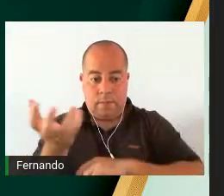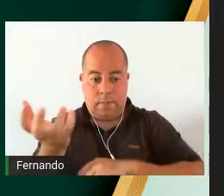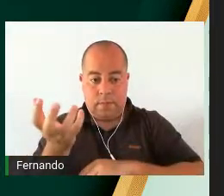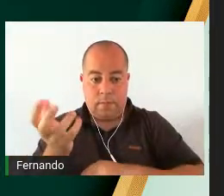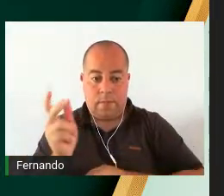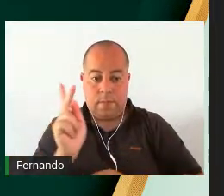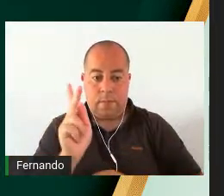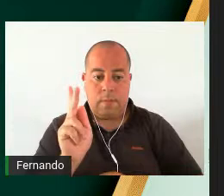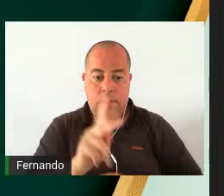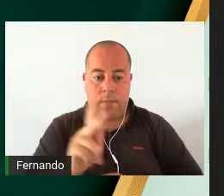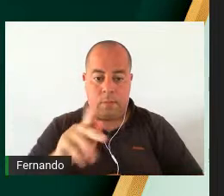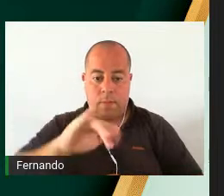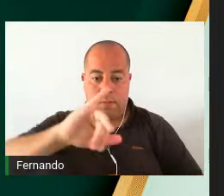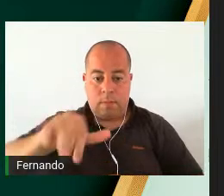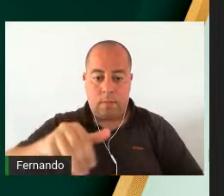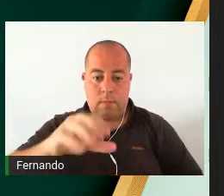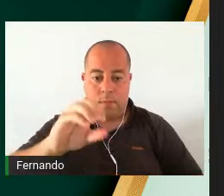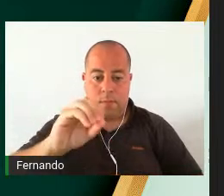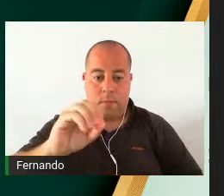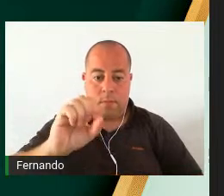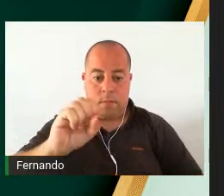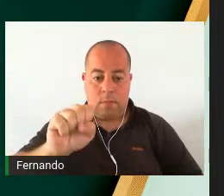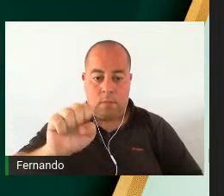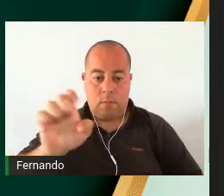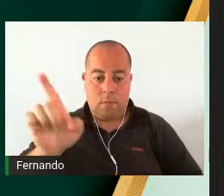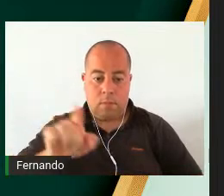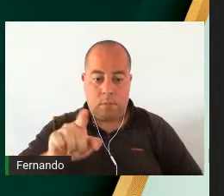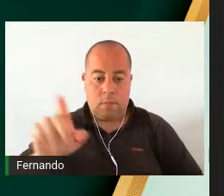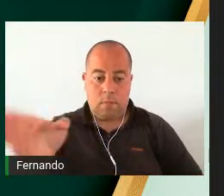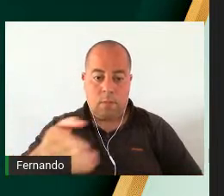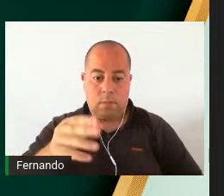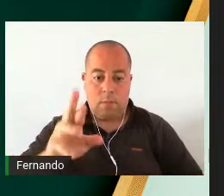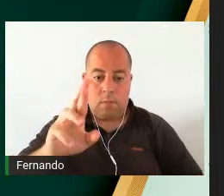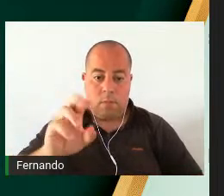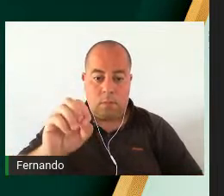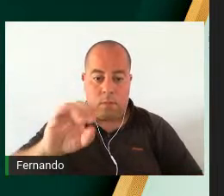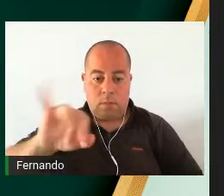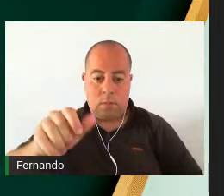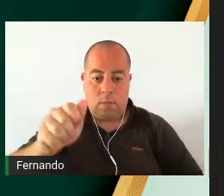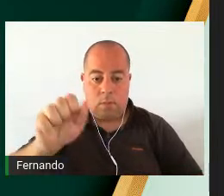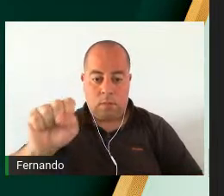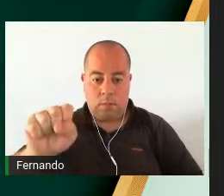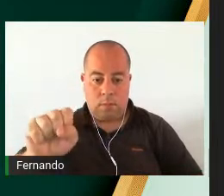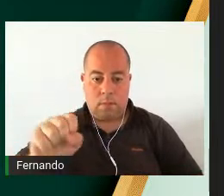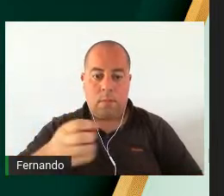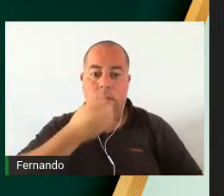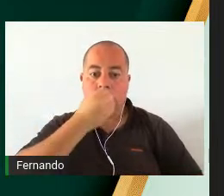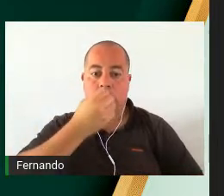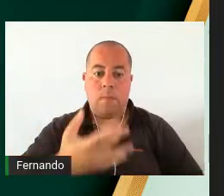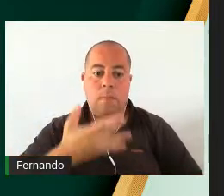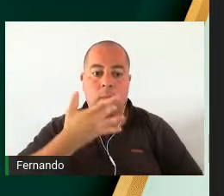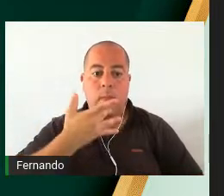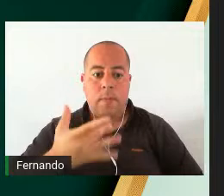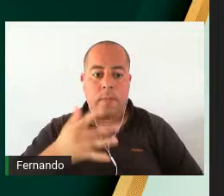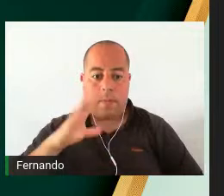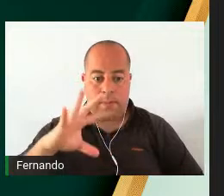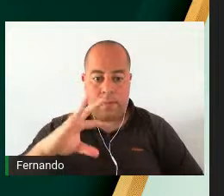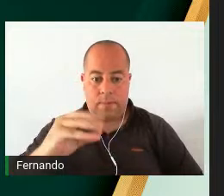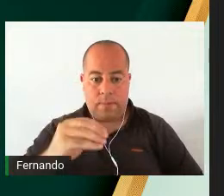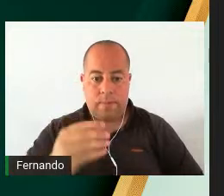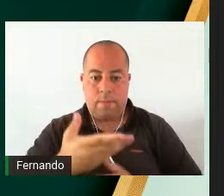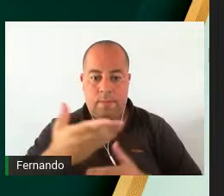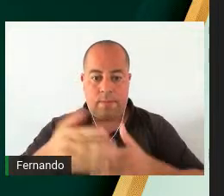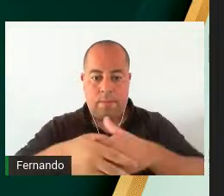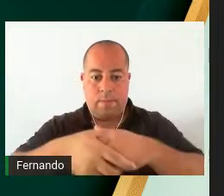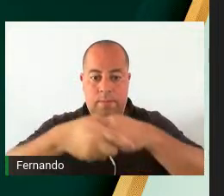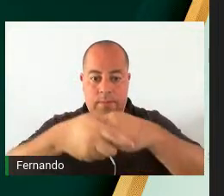professor José Valdomiro Jiménez Rojas. Boa tarde a todos e a todas, cumprimento